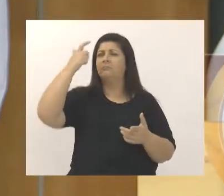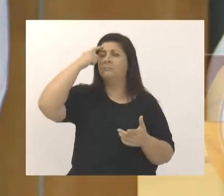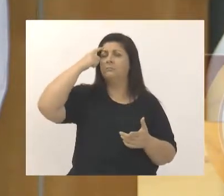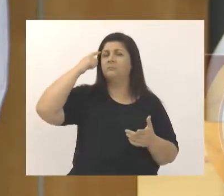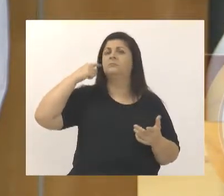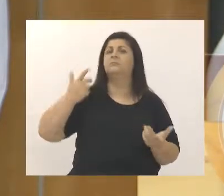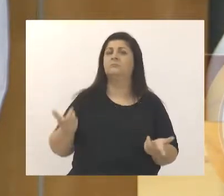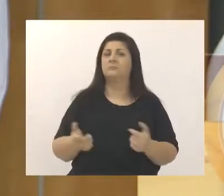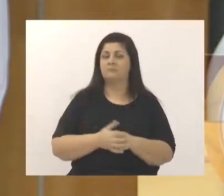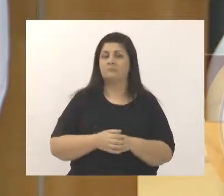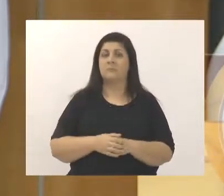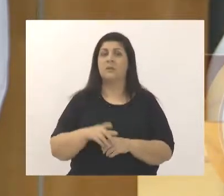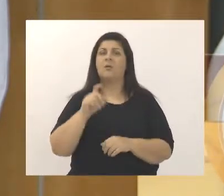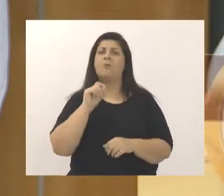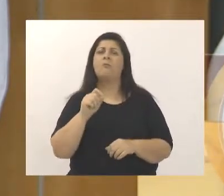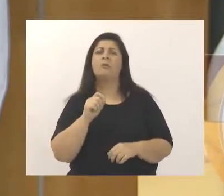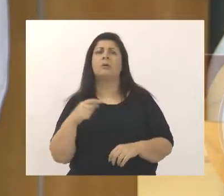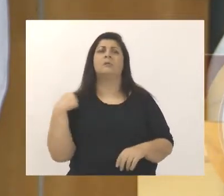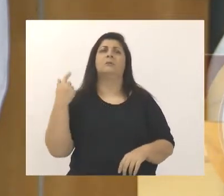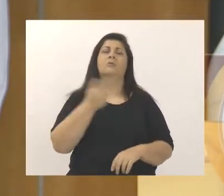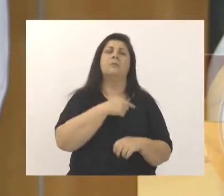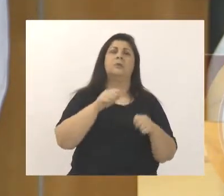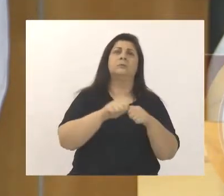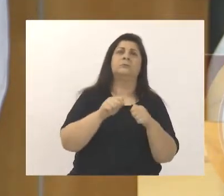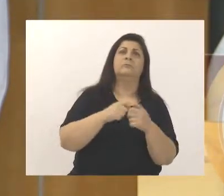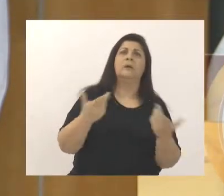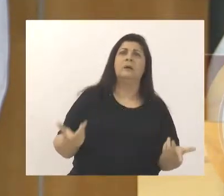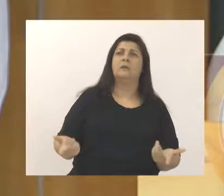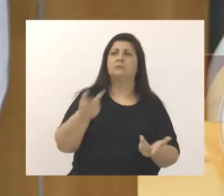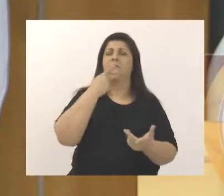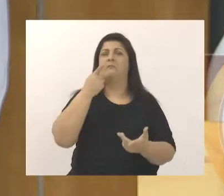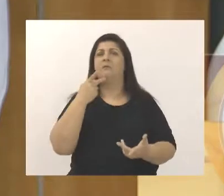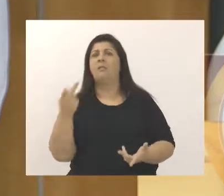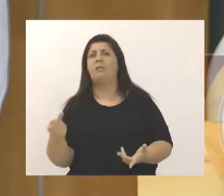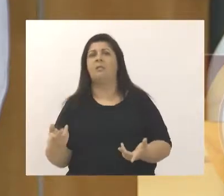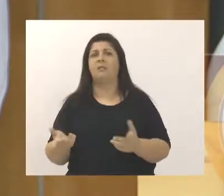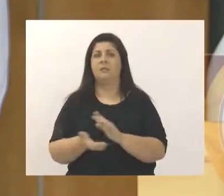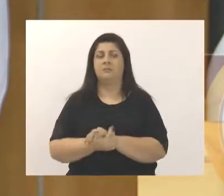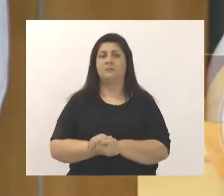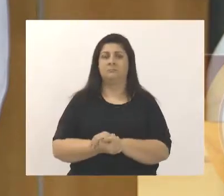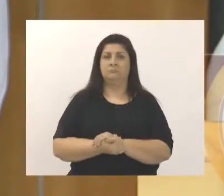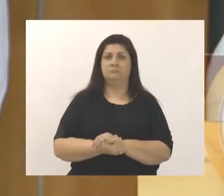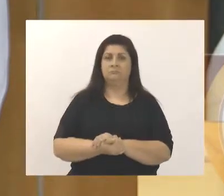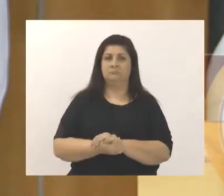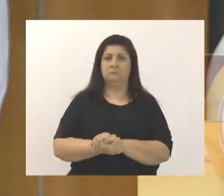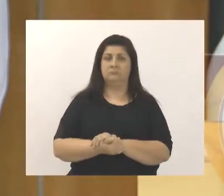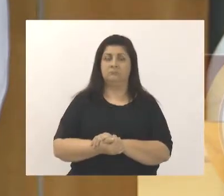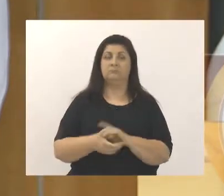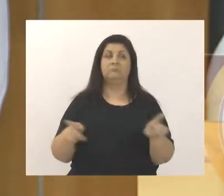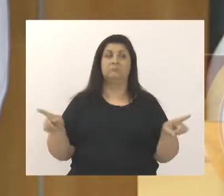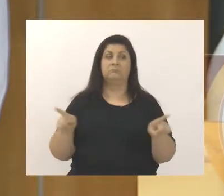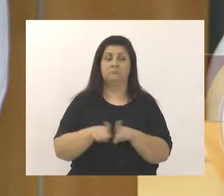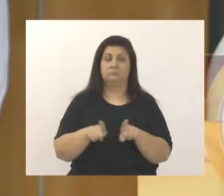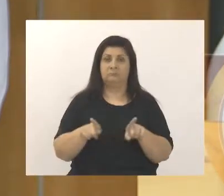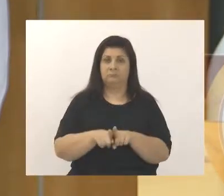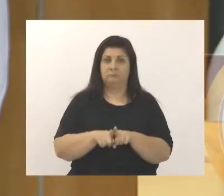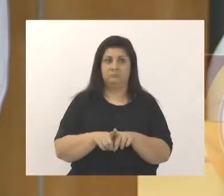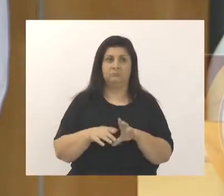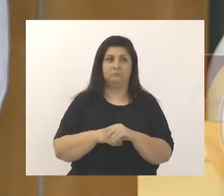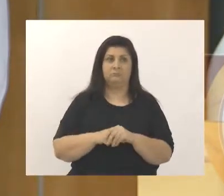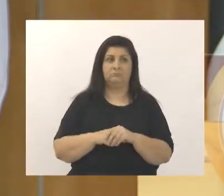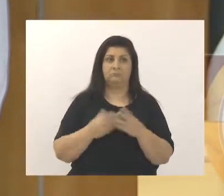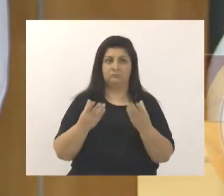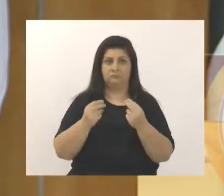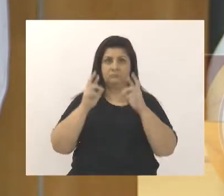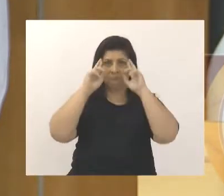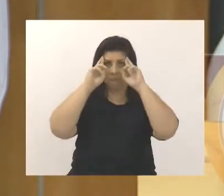saber no que a gente defende, no que a gente vai falar, no que a gente vai fazer. E já deixar aqui também, com todo